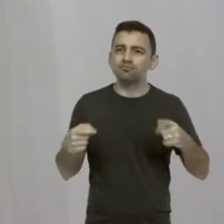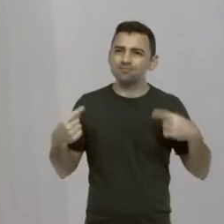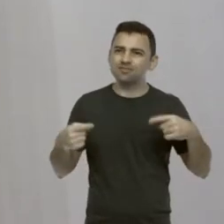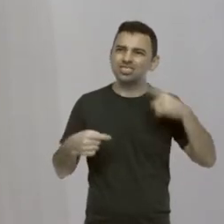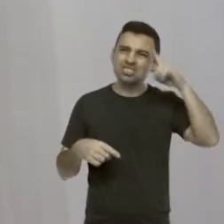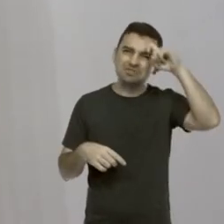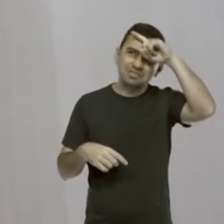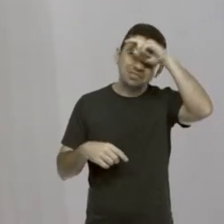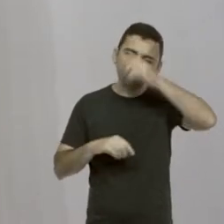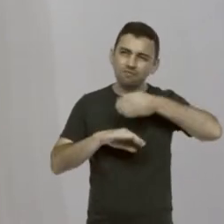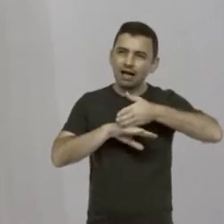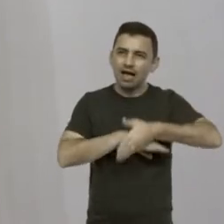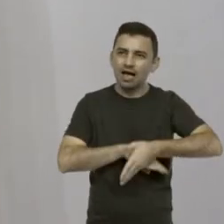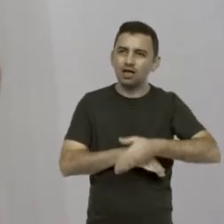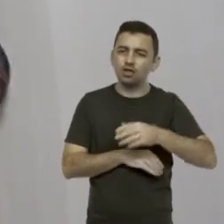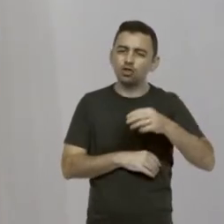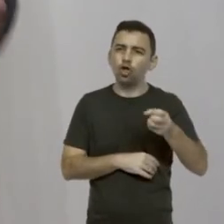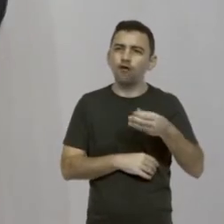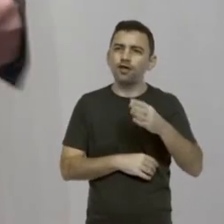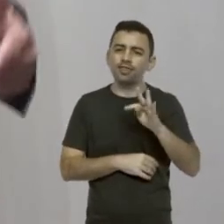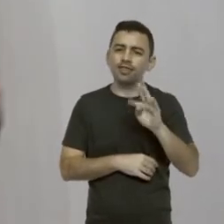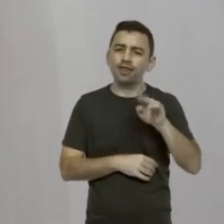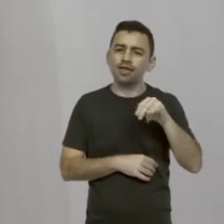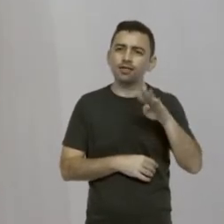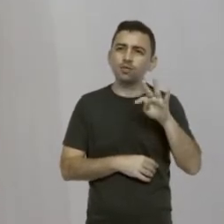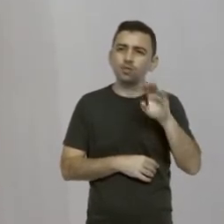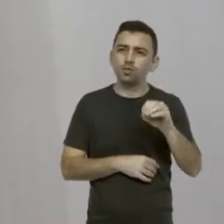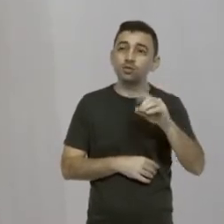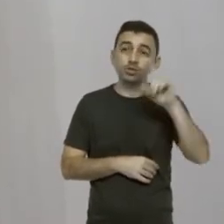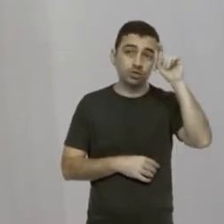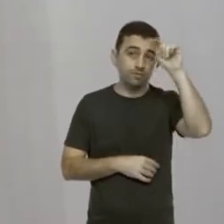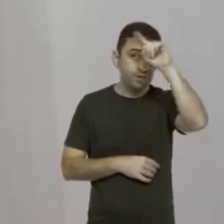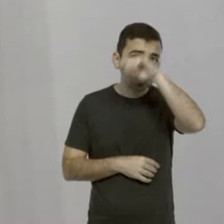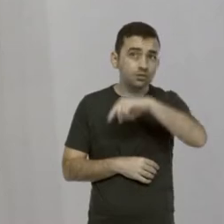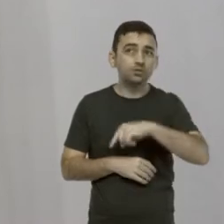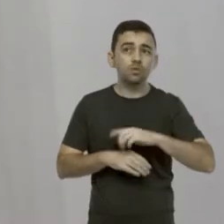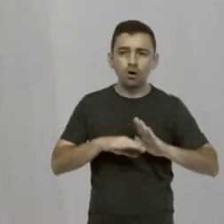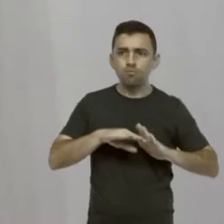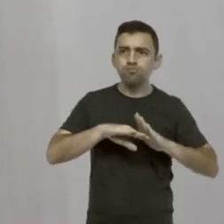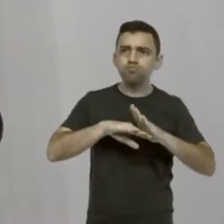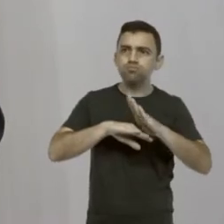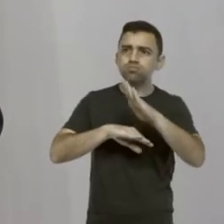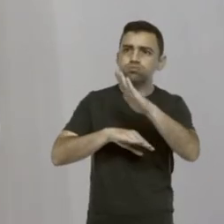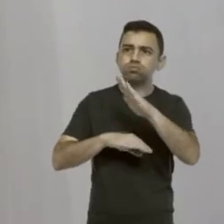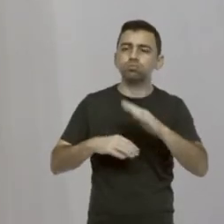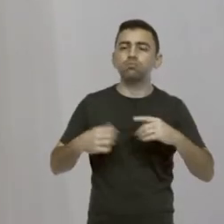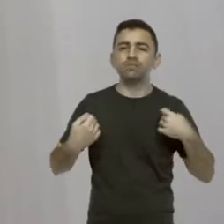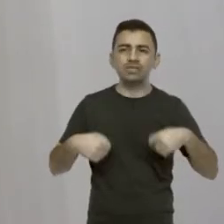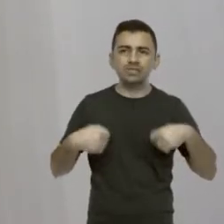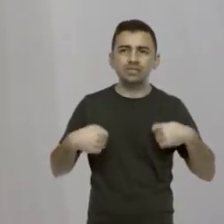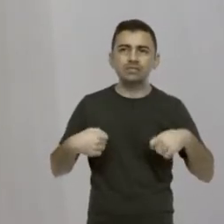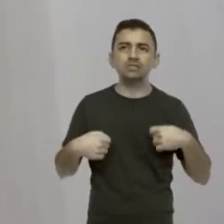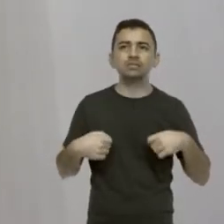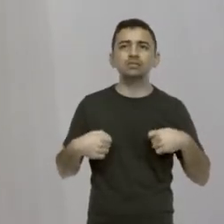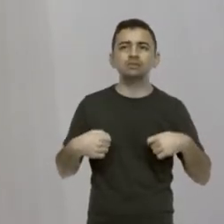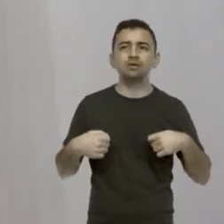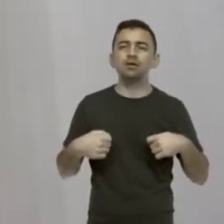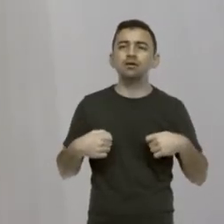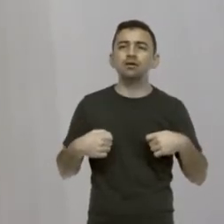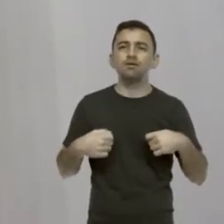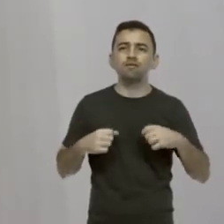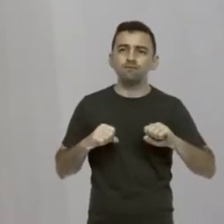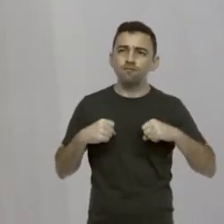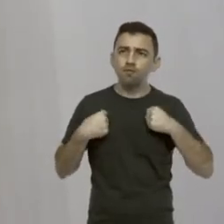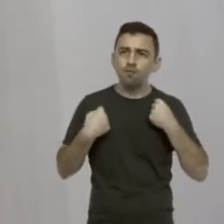Trento. Tínhamos que ter a picape traçada concorrente ainda, para subir o Moro Donça, que se chama lá. Então, a gente tem conhecimento do